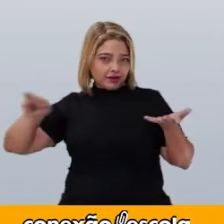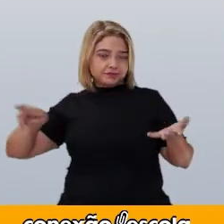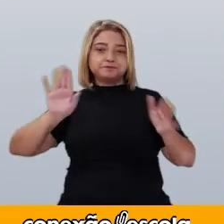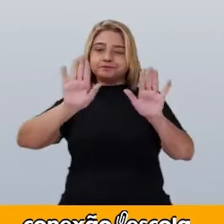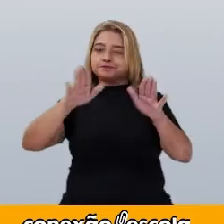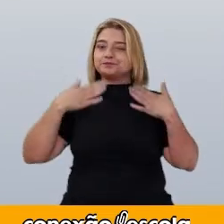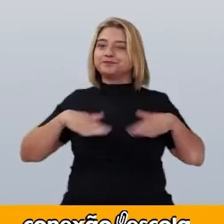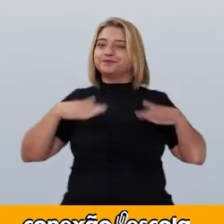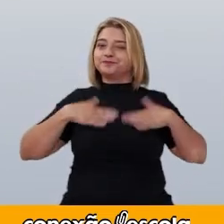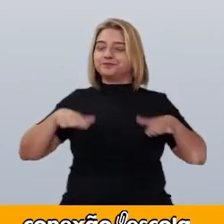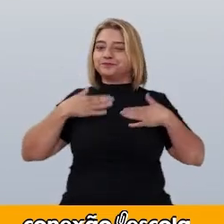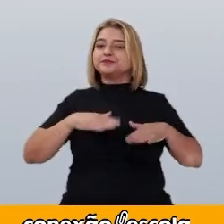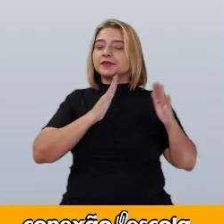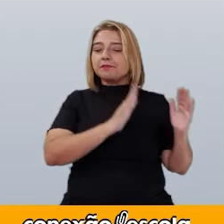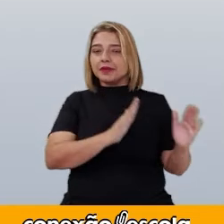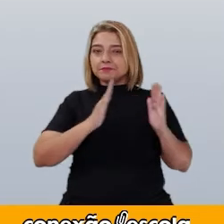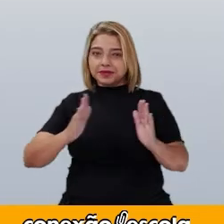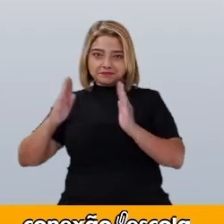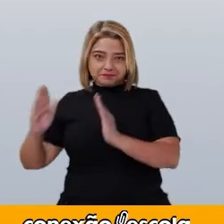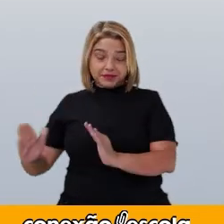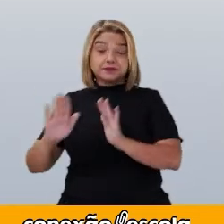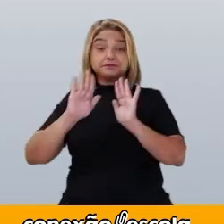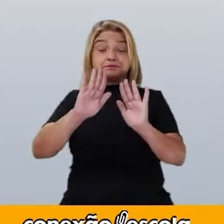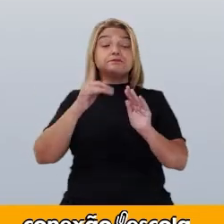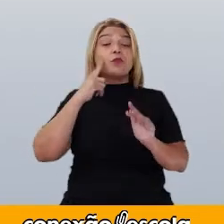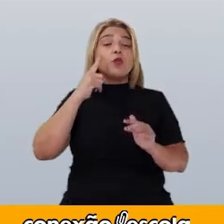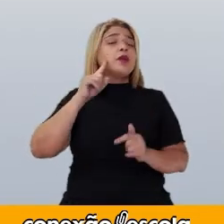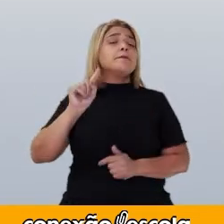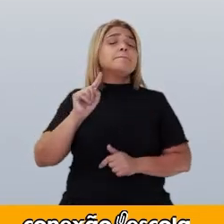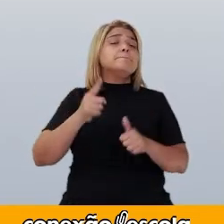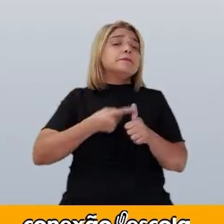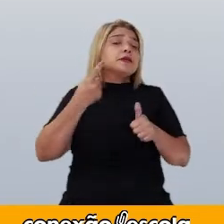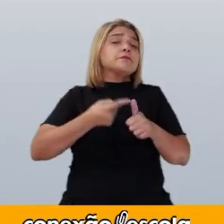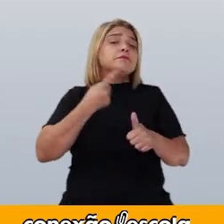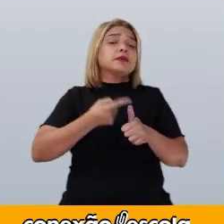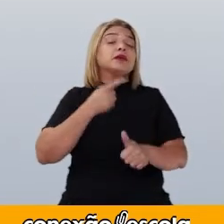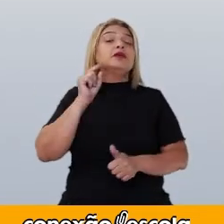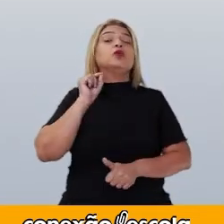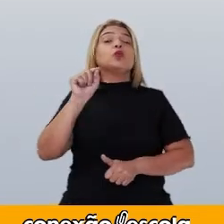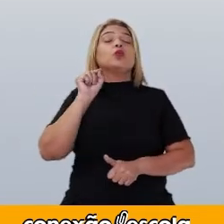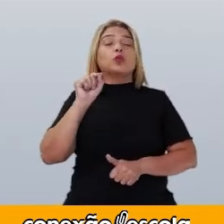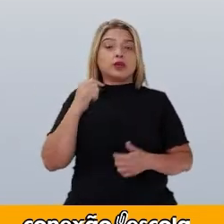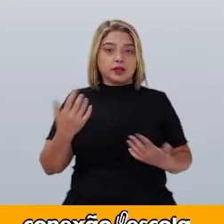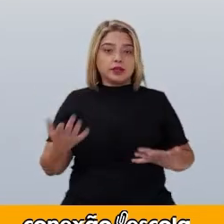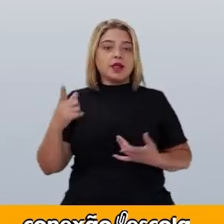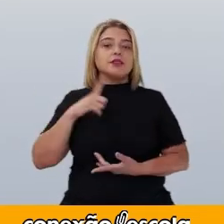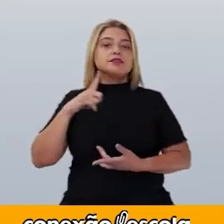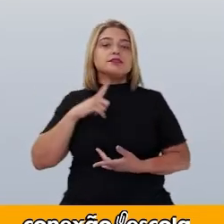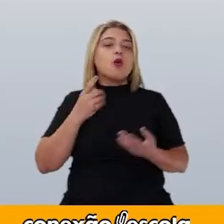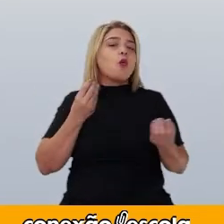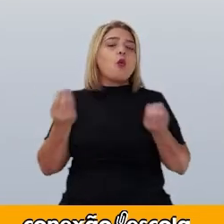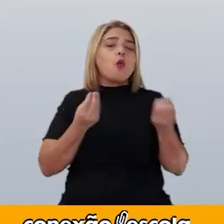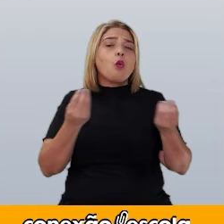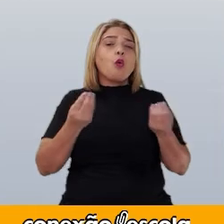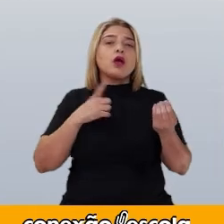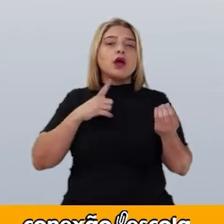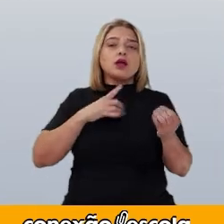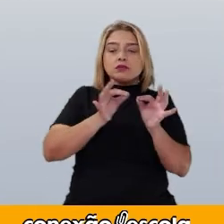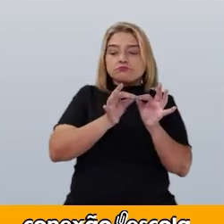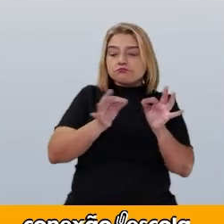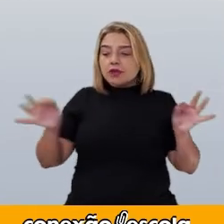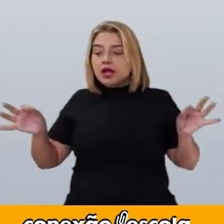calma aí, vamos por parte. Primeiramente, vamos ver as medidas que os